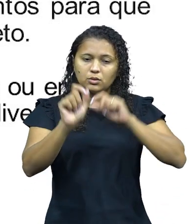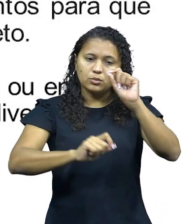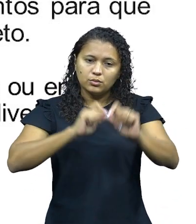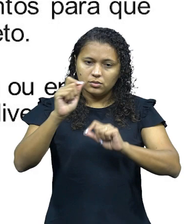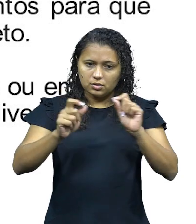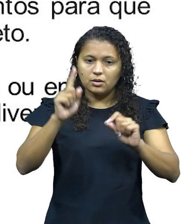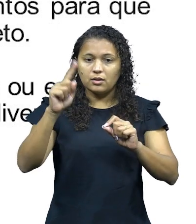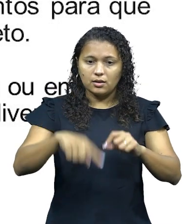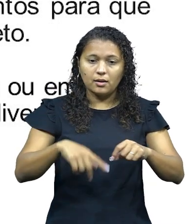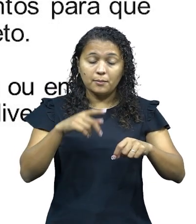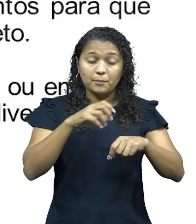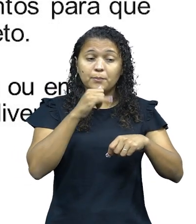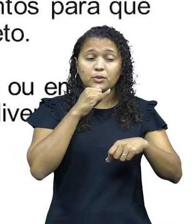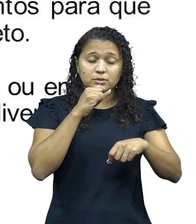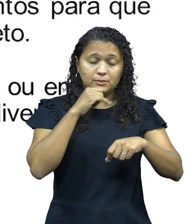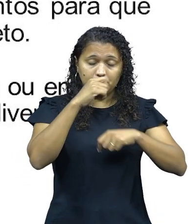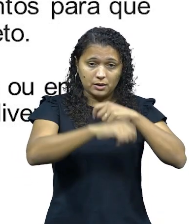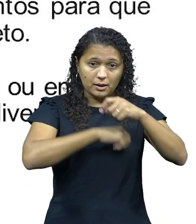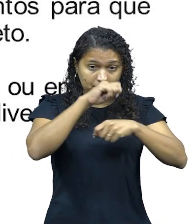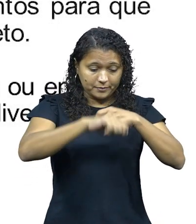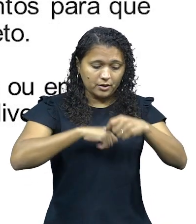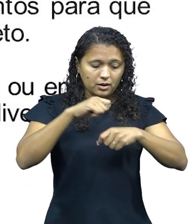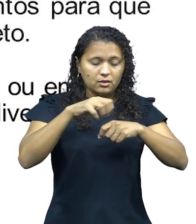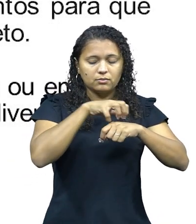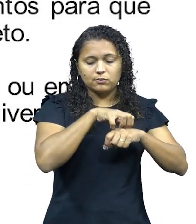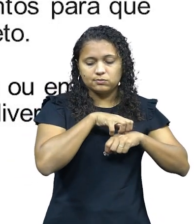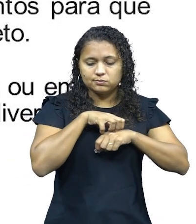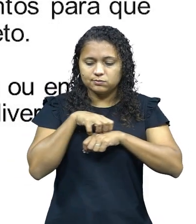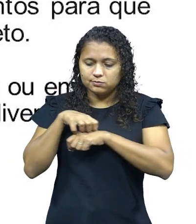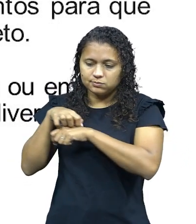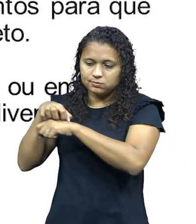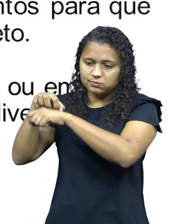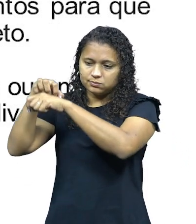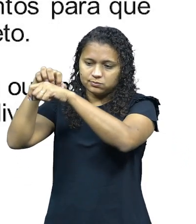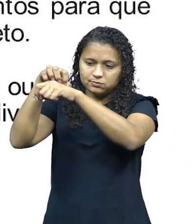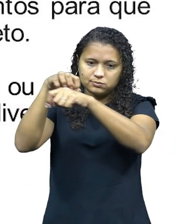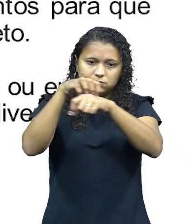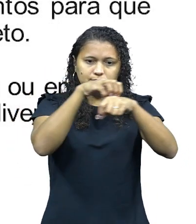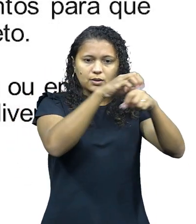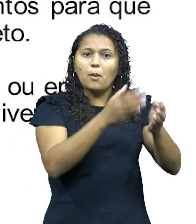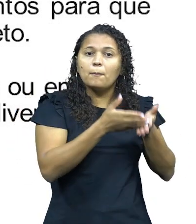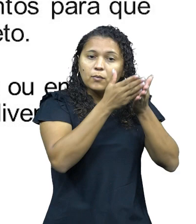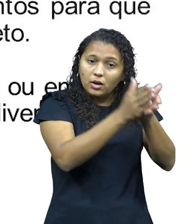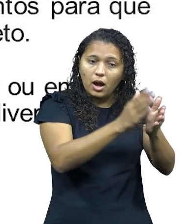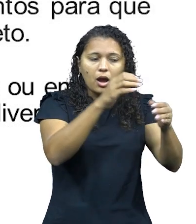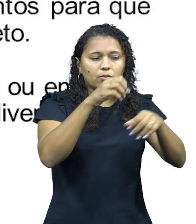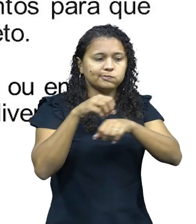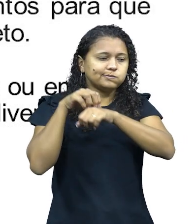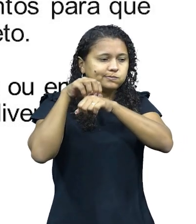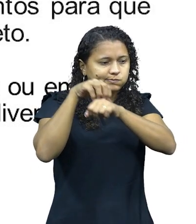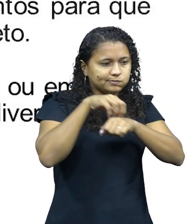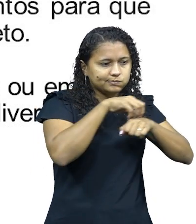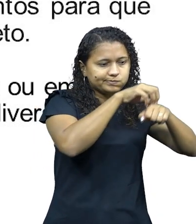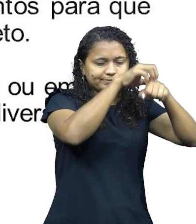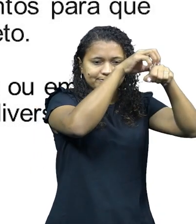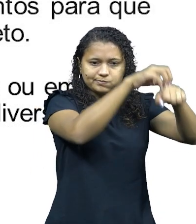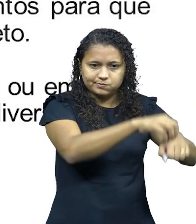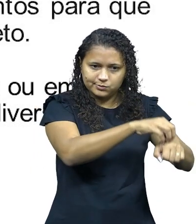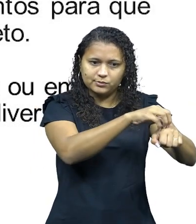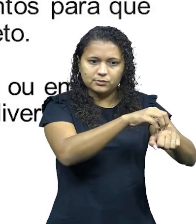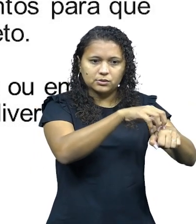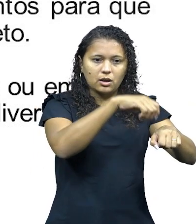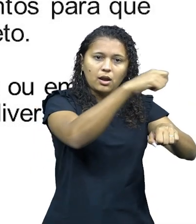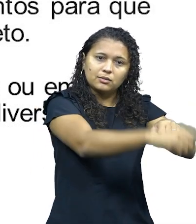peação, que, ou seja, designa o ato de soltar as cargas a bordo do navio ou em container em que foi feita